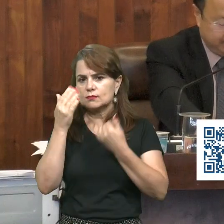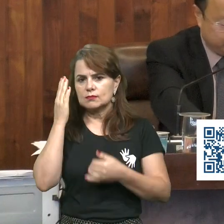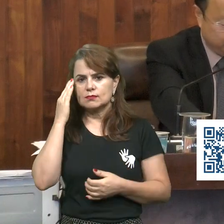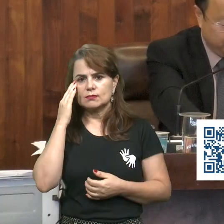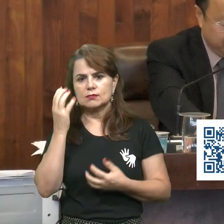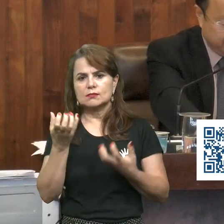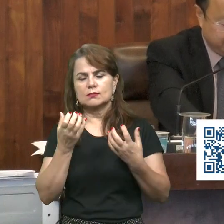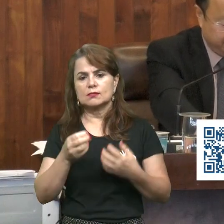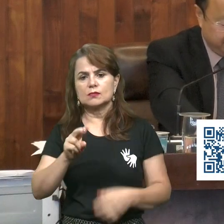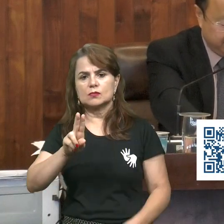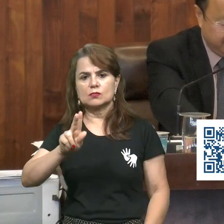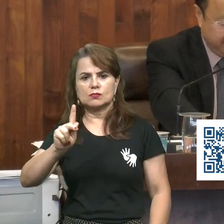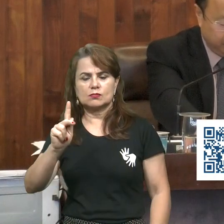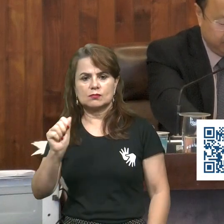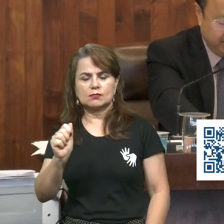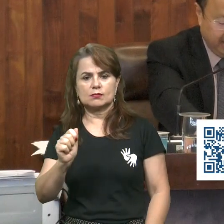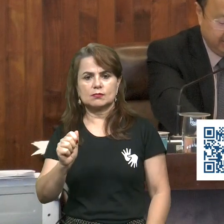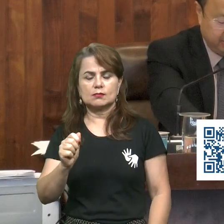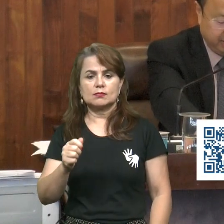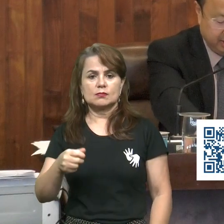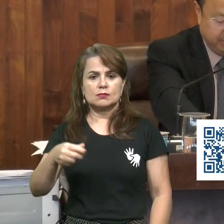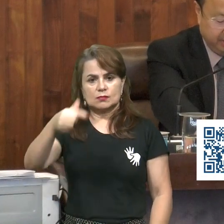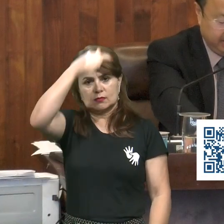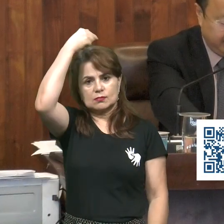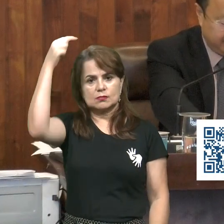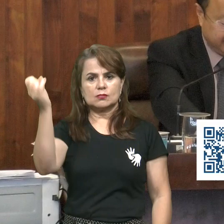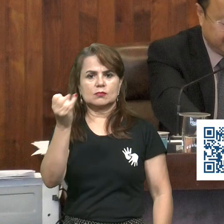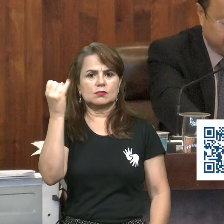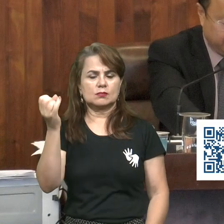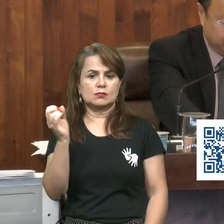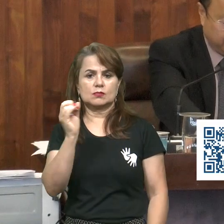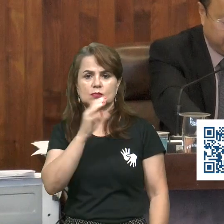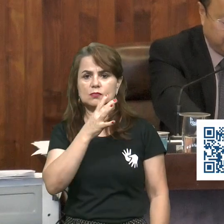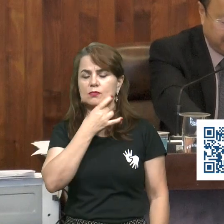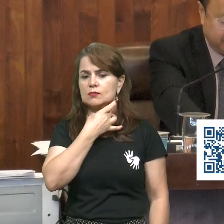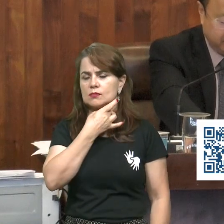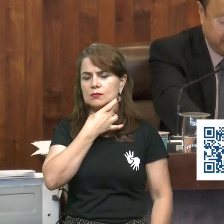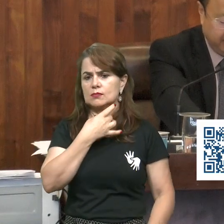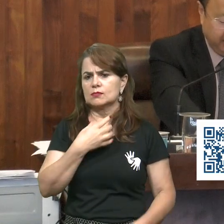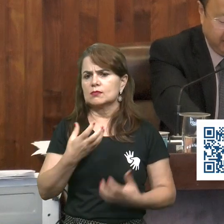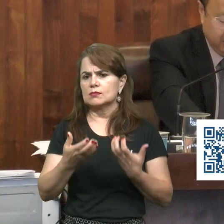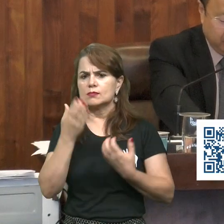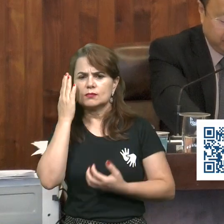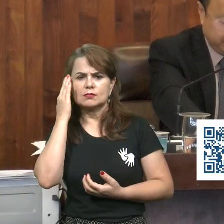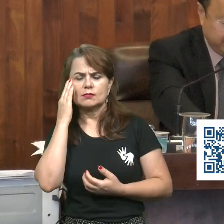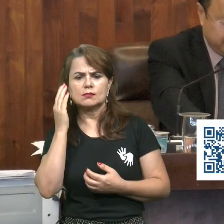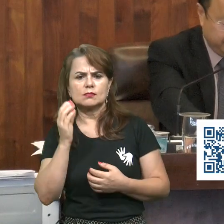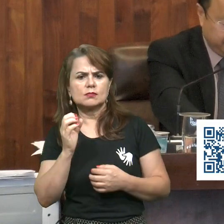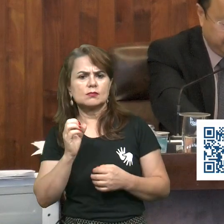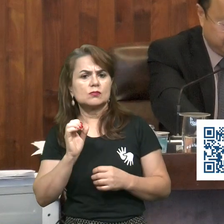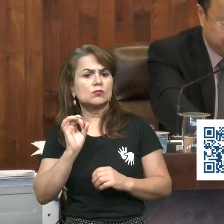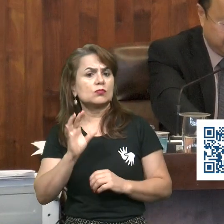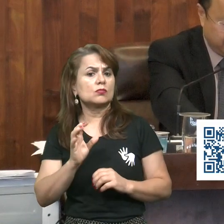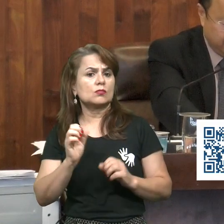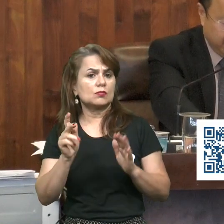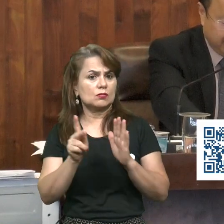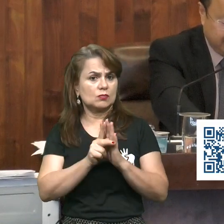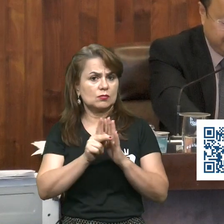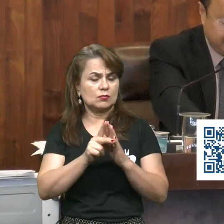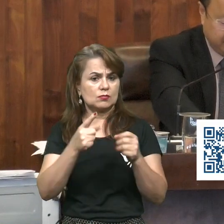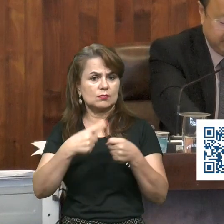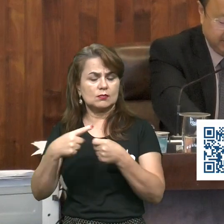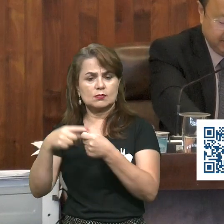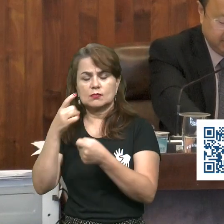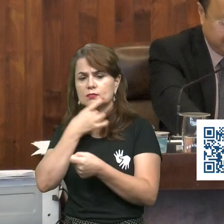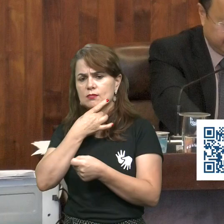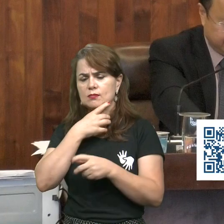e PA Sul, servindo-se em elucidar se o atendimento é realizado somente para a população de Marília ou se o atendimento é regional. Haja